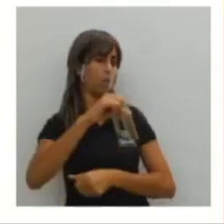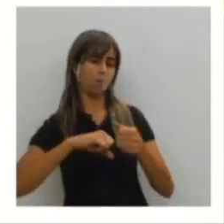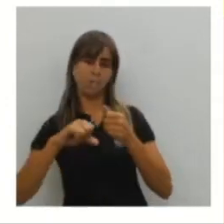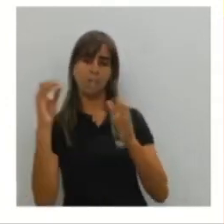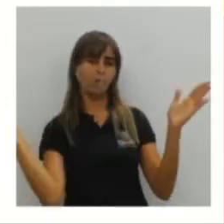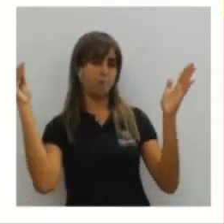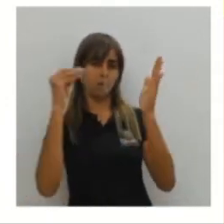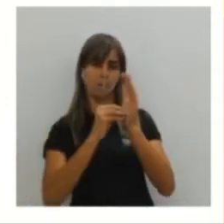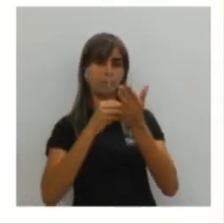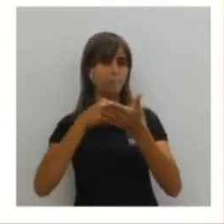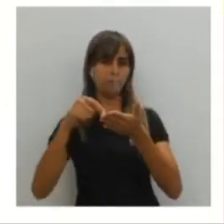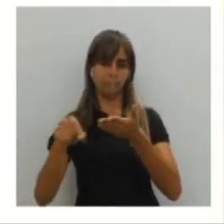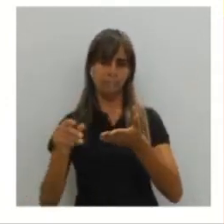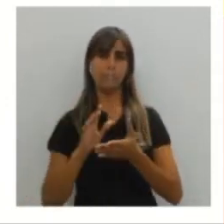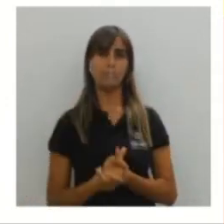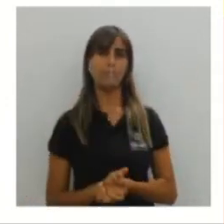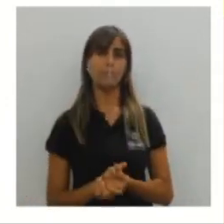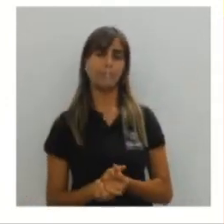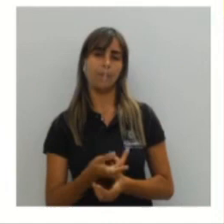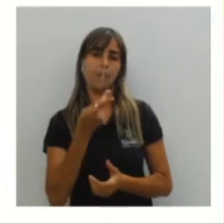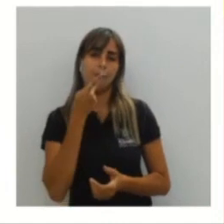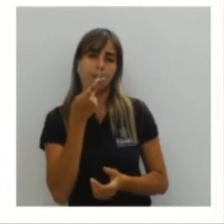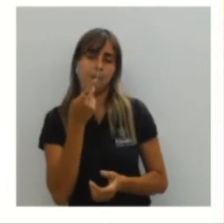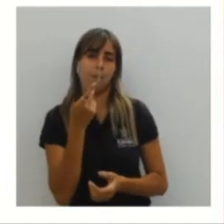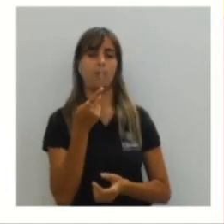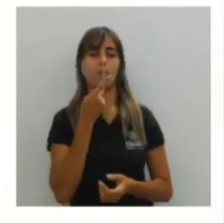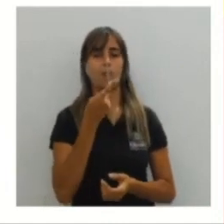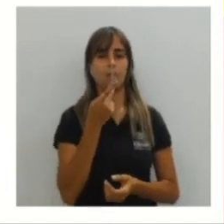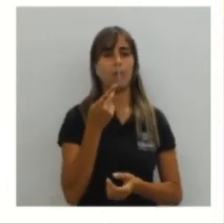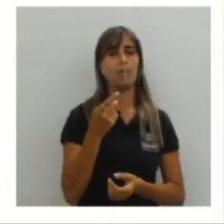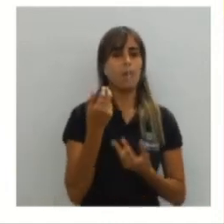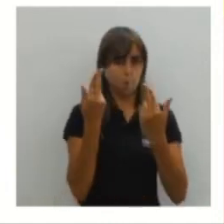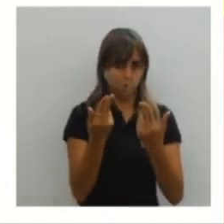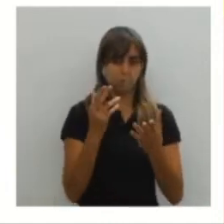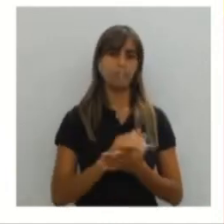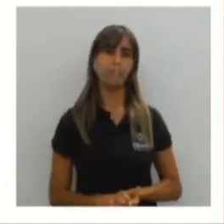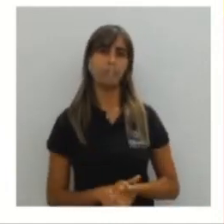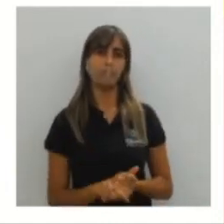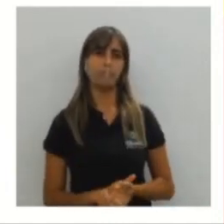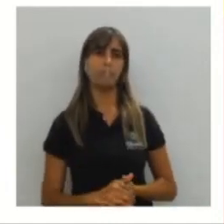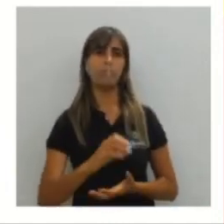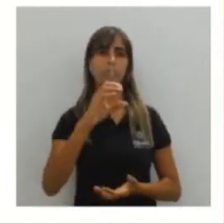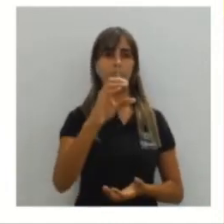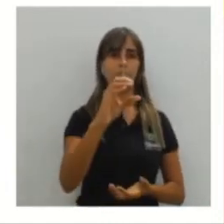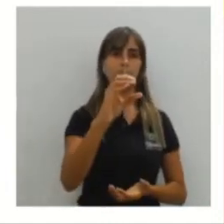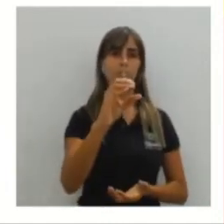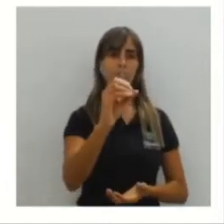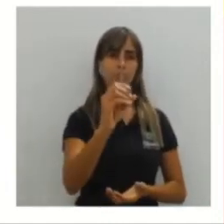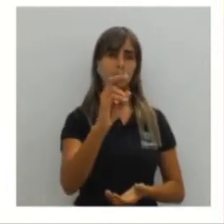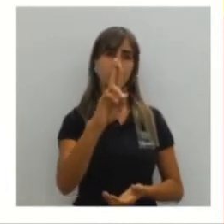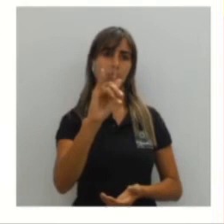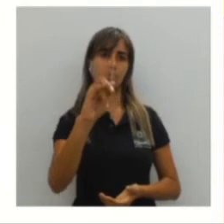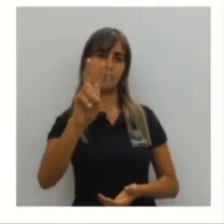forma, a escrita, né, a grafia, e a pronúncia também permanece a mesma. Próximo verbo a gente tem lá o verbo drive, e no